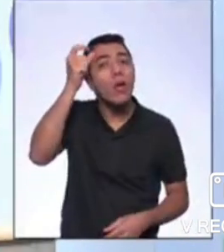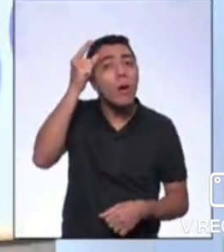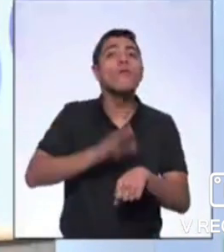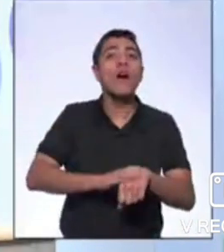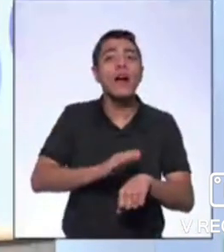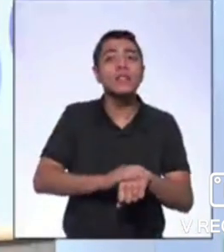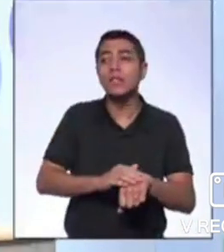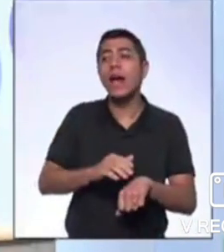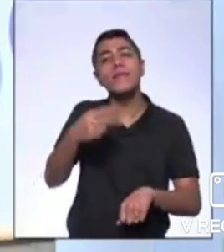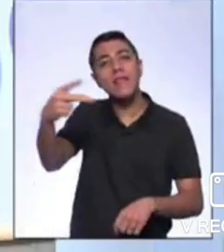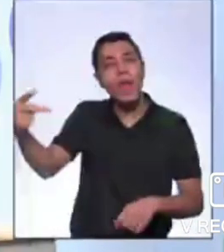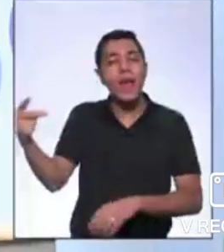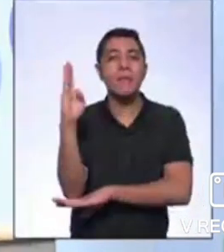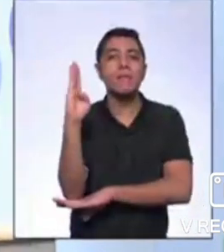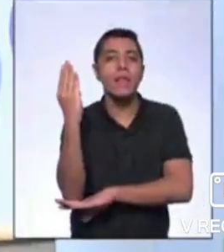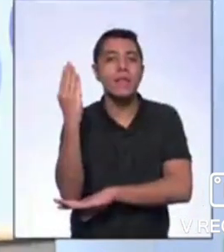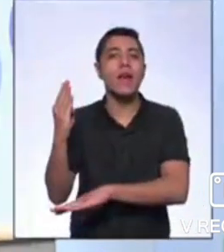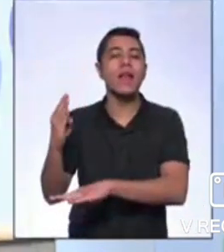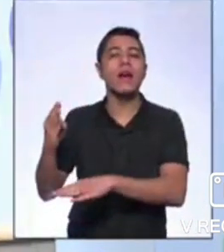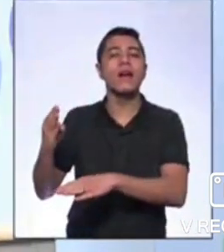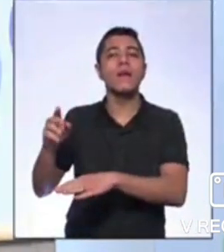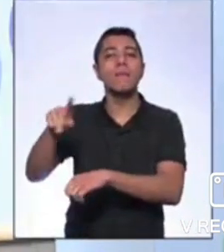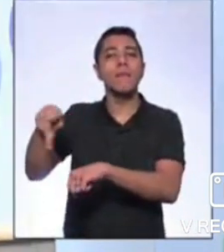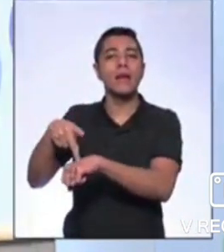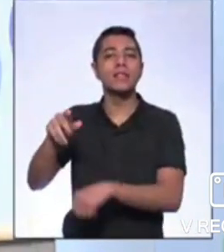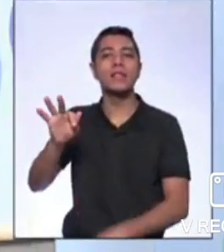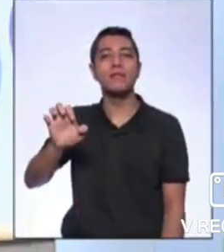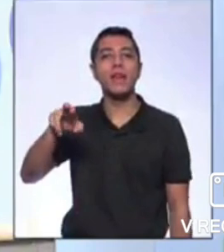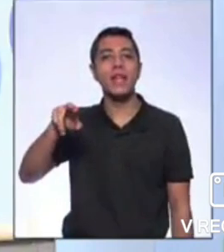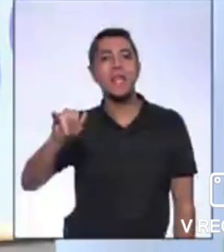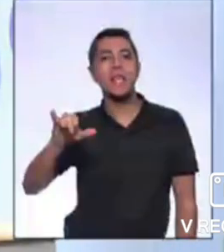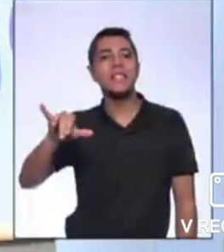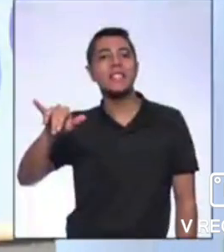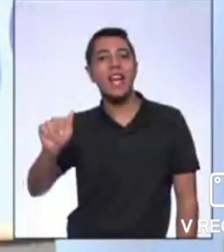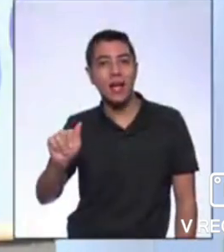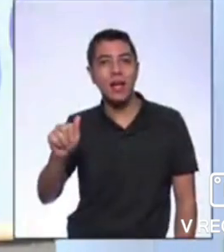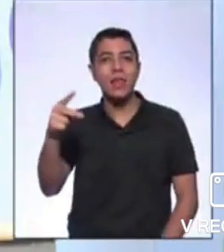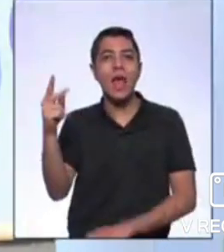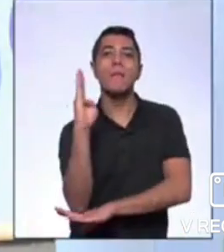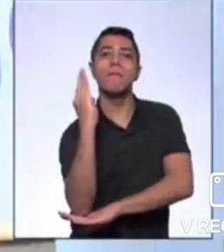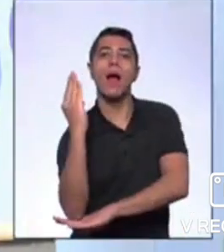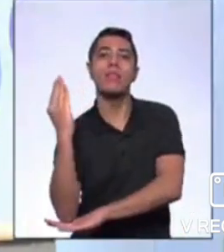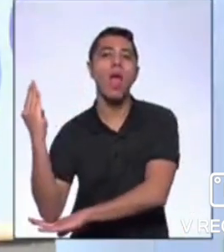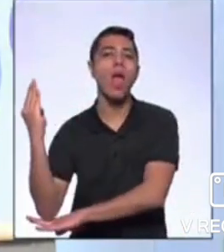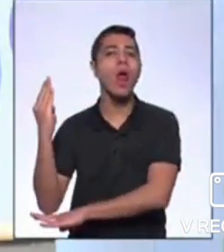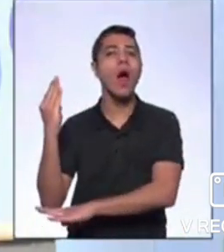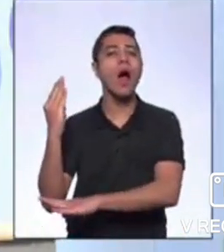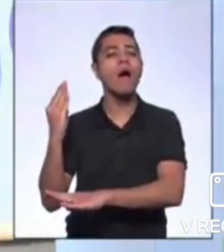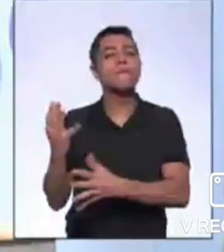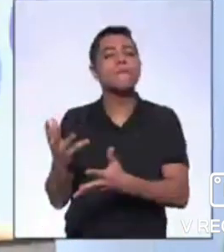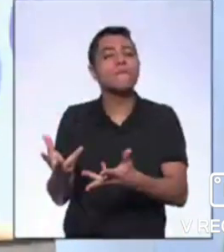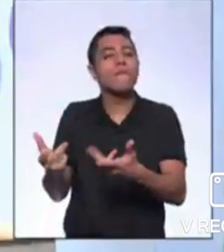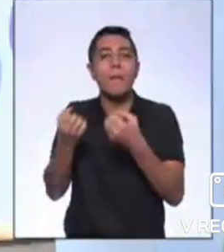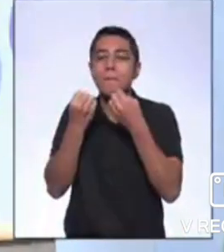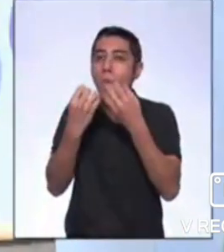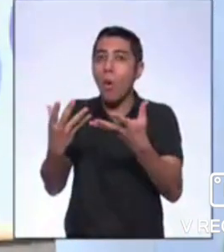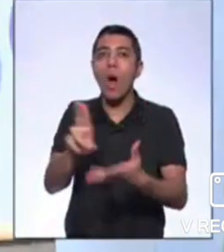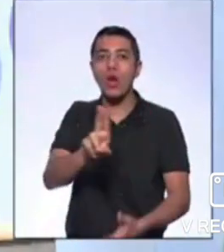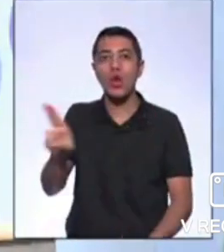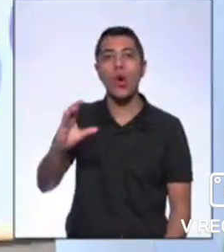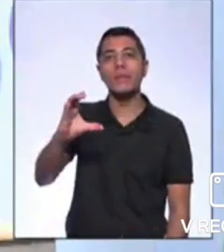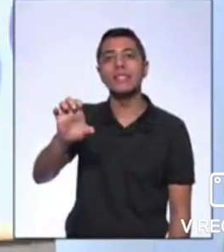Fenícia, porque a madeira de cedro, uma madeira muito boa. E aí nós temos aí, talvez, pela primeira vez na história,